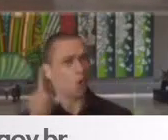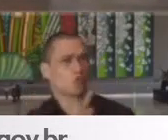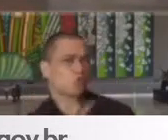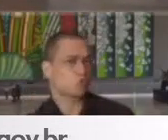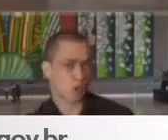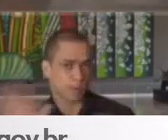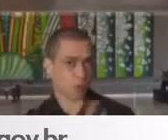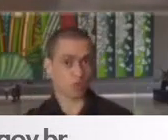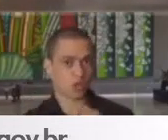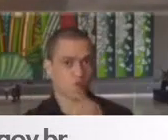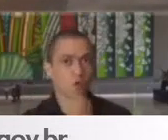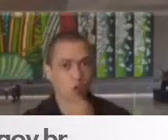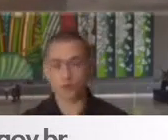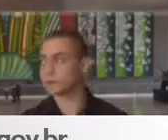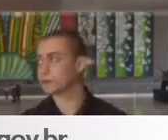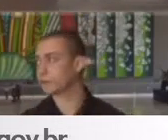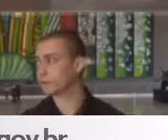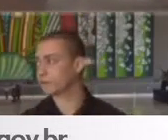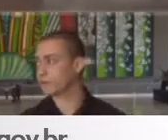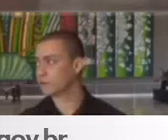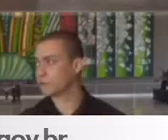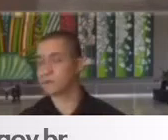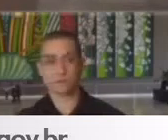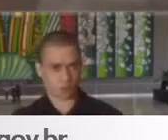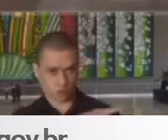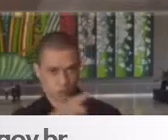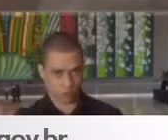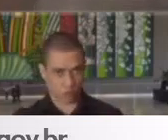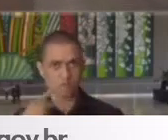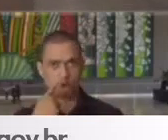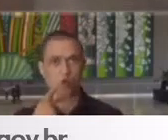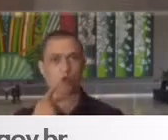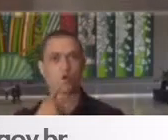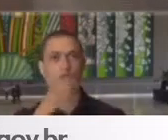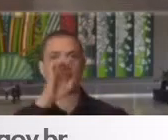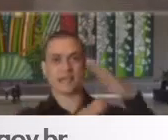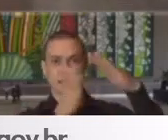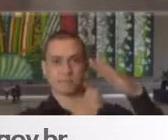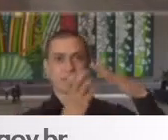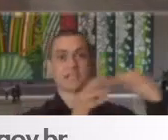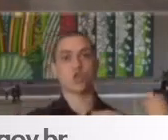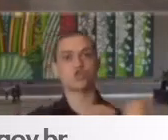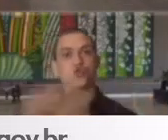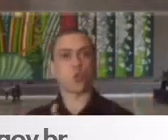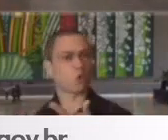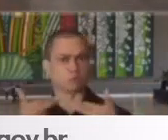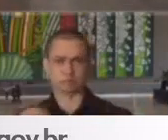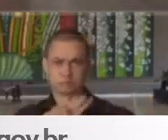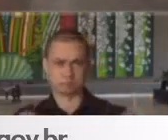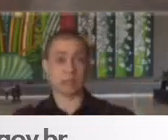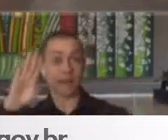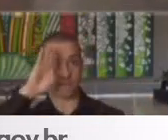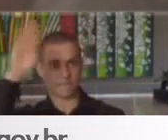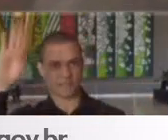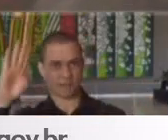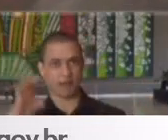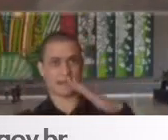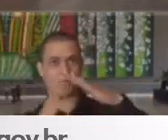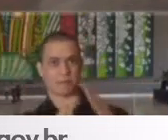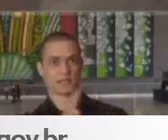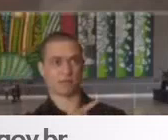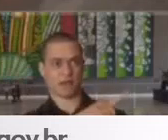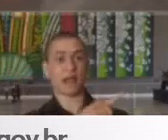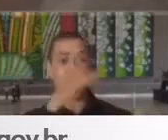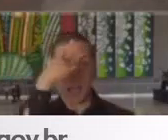foi mencionada. Os senhores falaram de uma série de doações que estão sendo feitas também, principalmente de empresas privadas. O cidadão